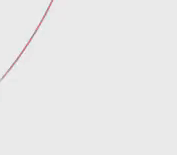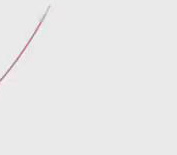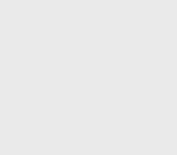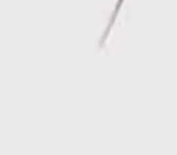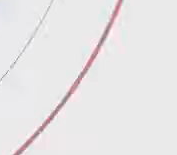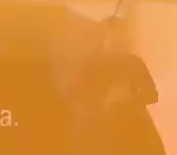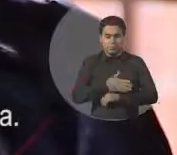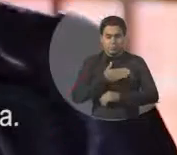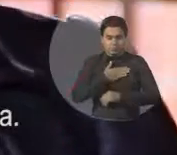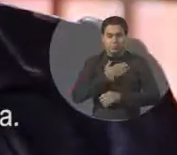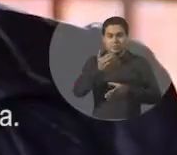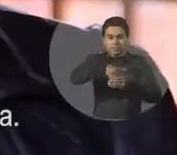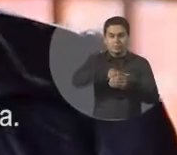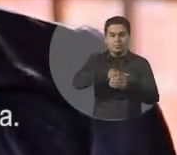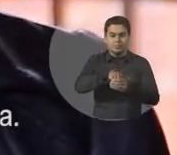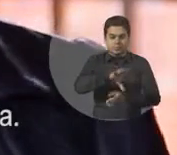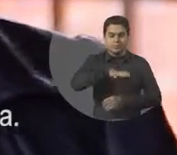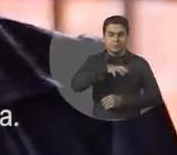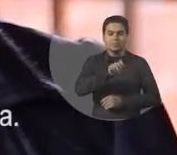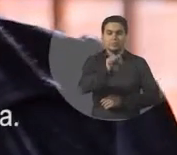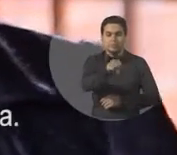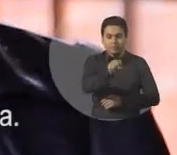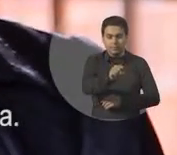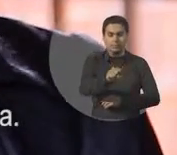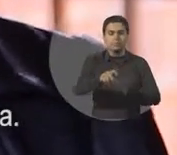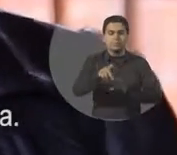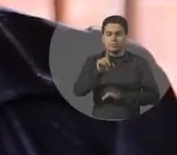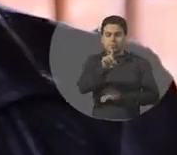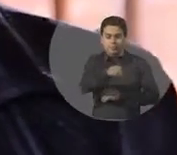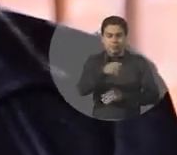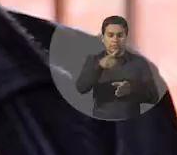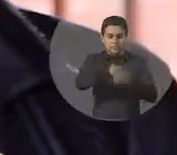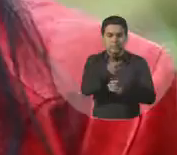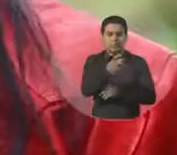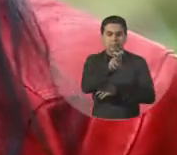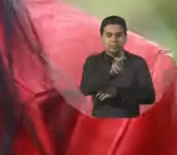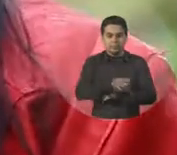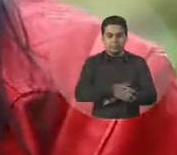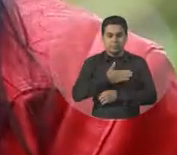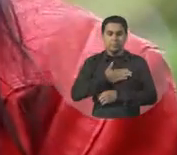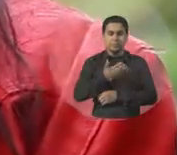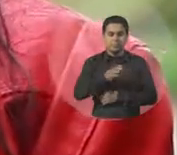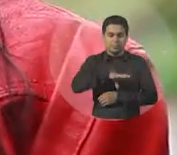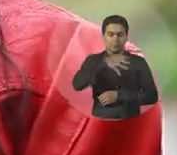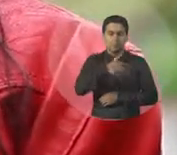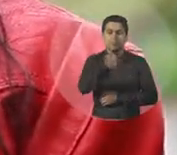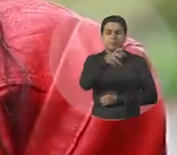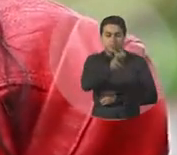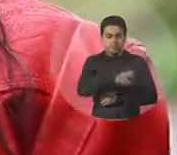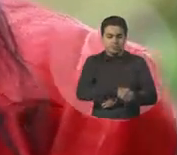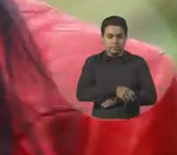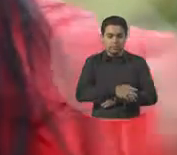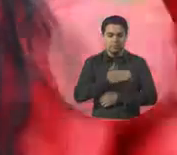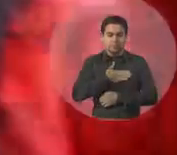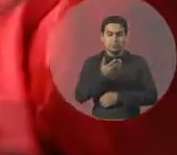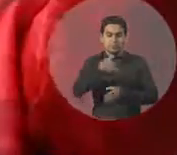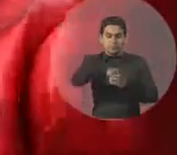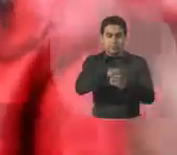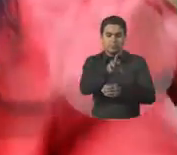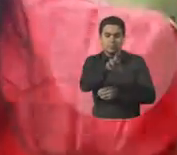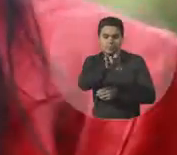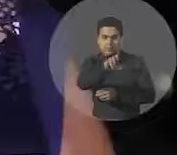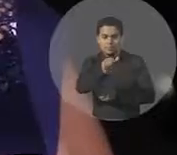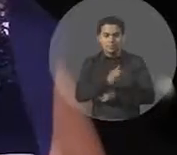coragem. 15. Meu voto é de coragem. Meu voto é do Renato Câmara. Meu voto é 15. Meu voto é de coragem. Meu voto é 15. Meu voto é